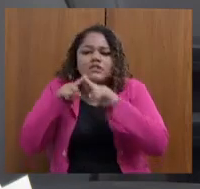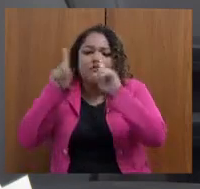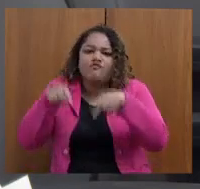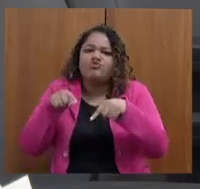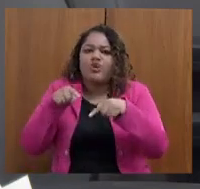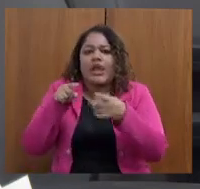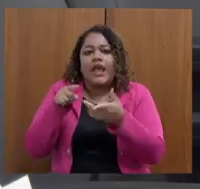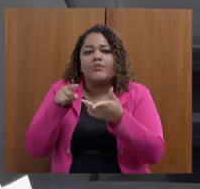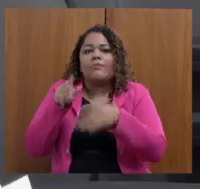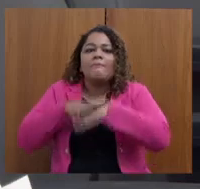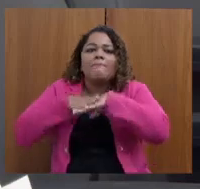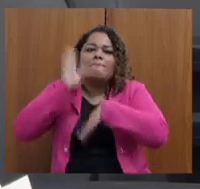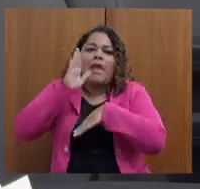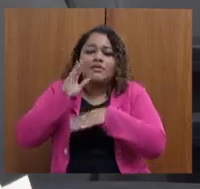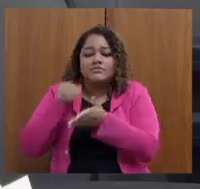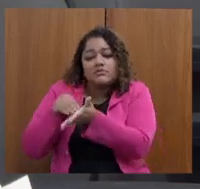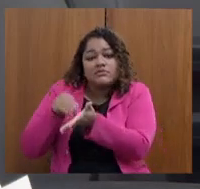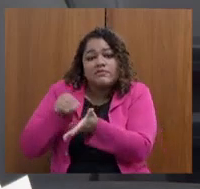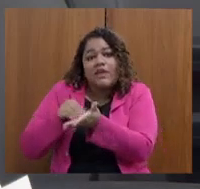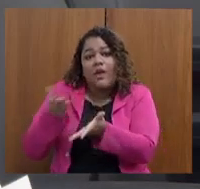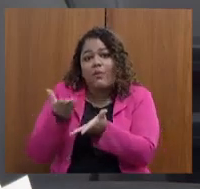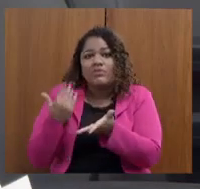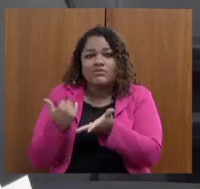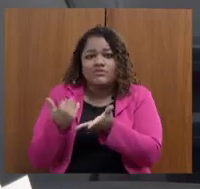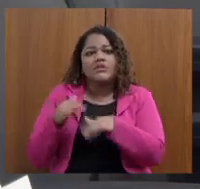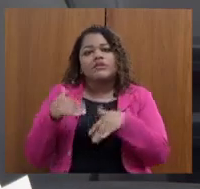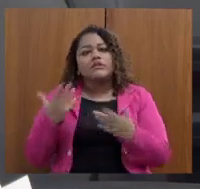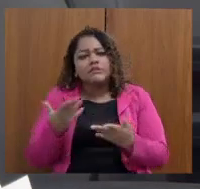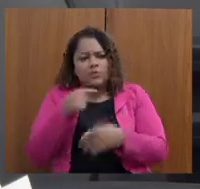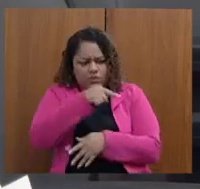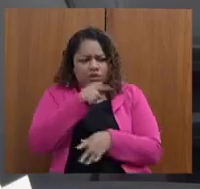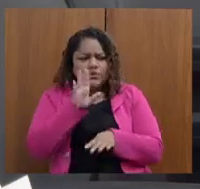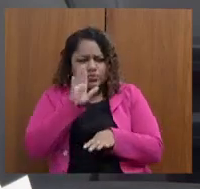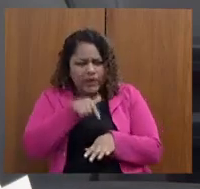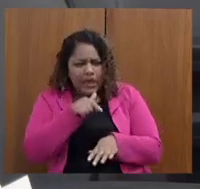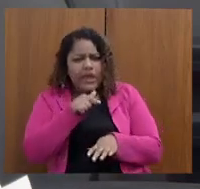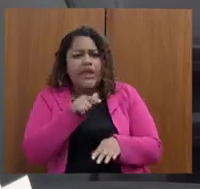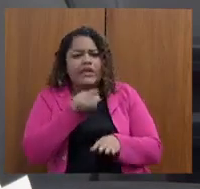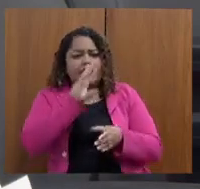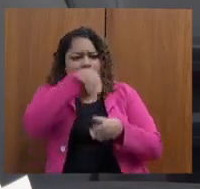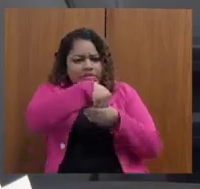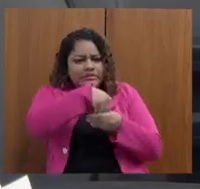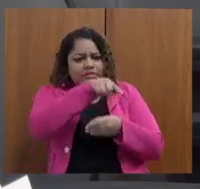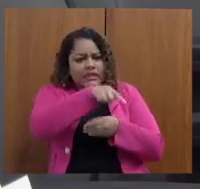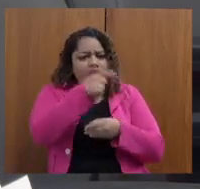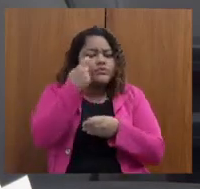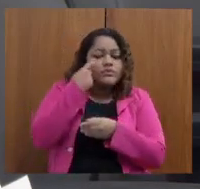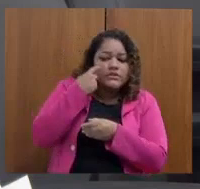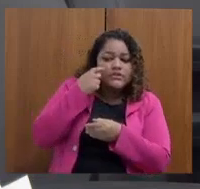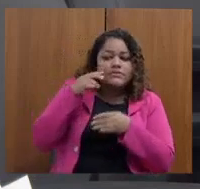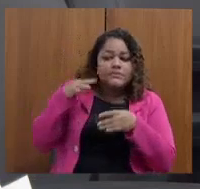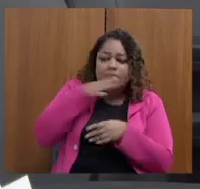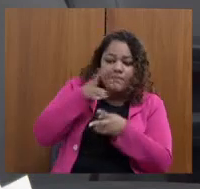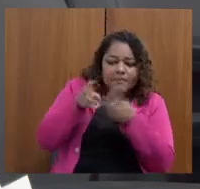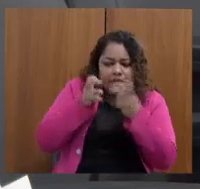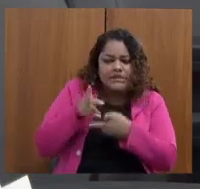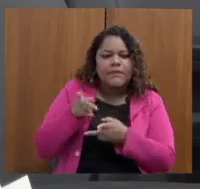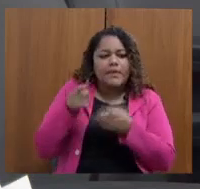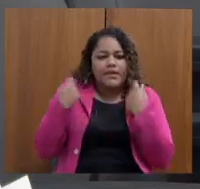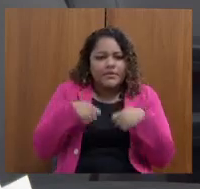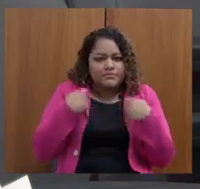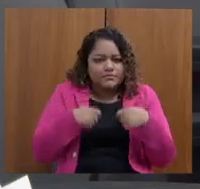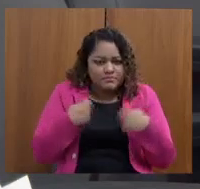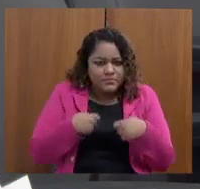humano mesmo dentro da fapemig Então eu queria saber se isso tá dentro do escopo que vocês têm observado de demandas